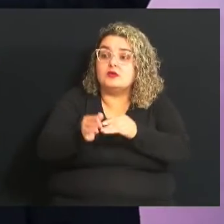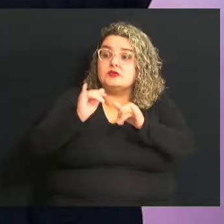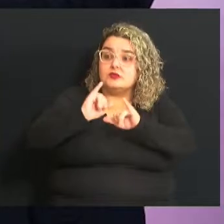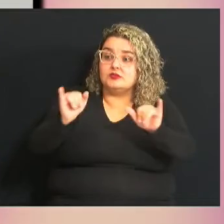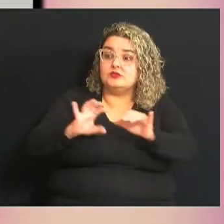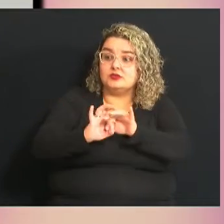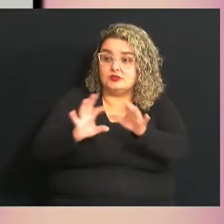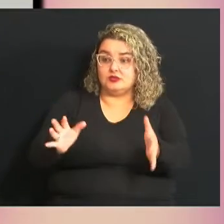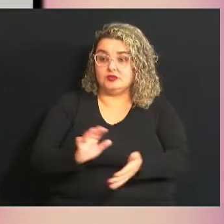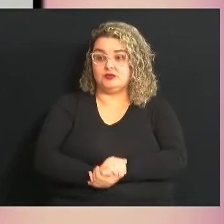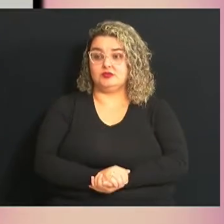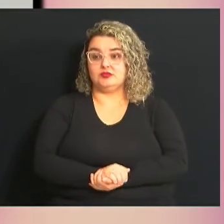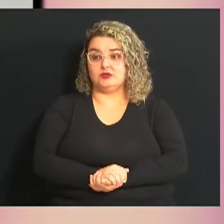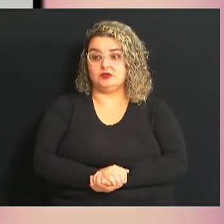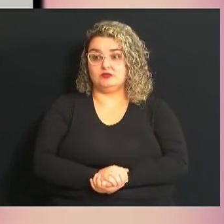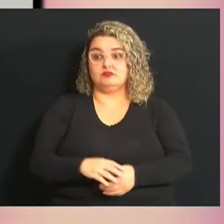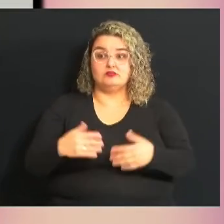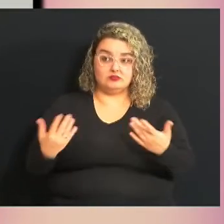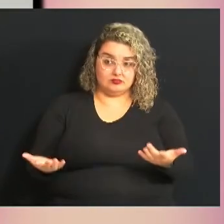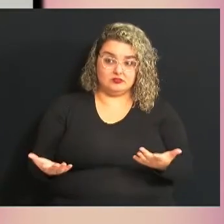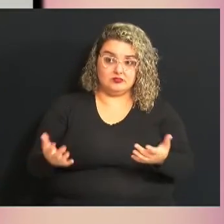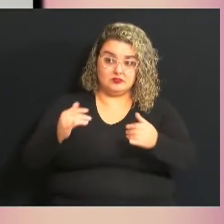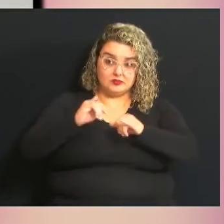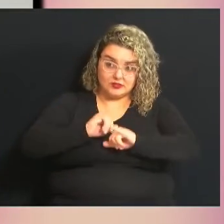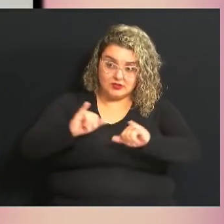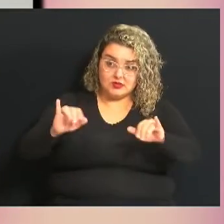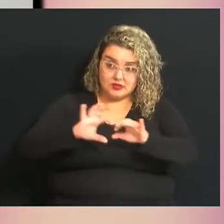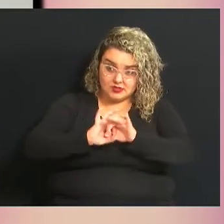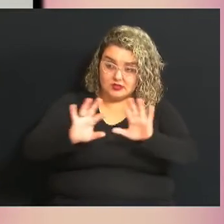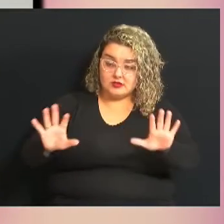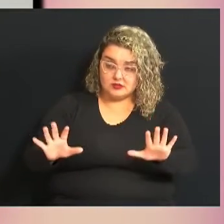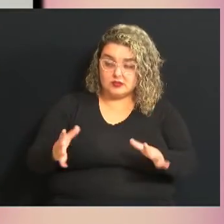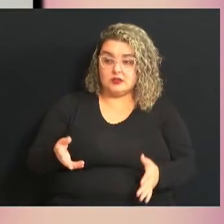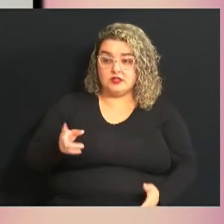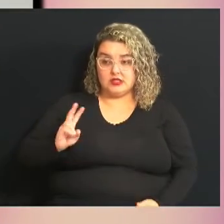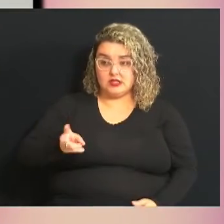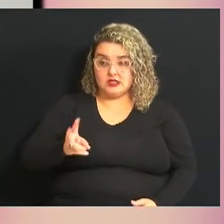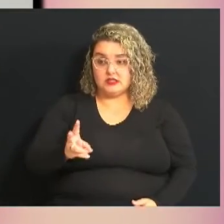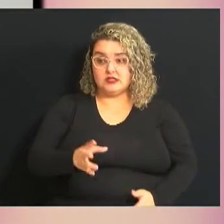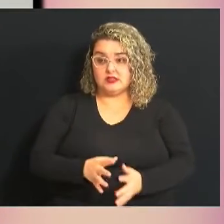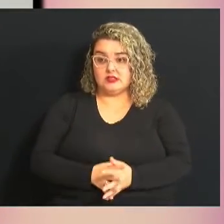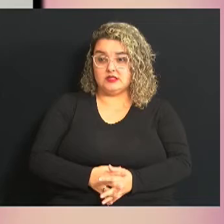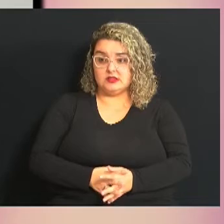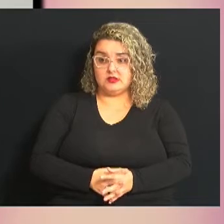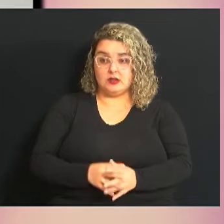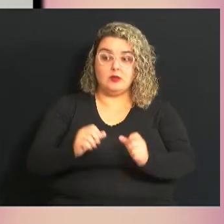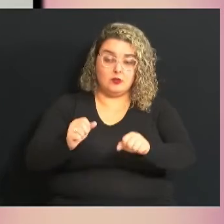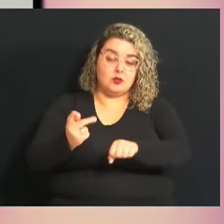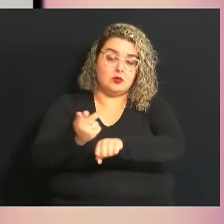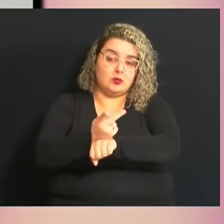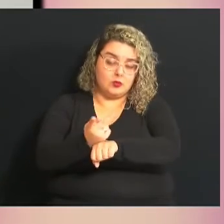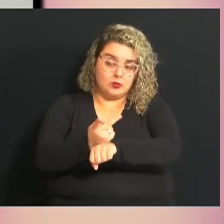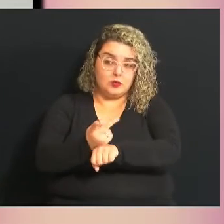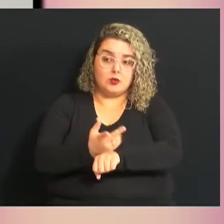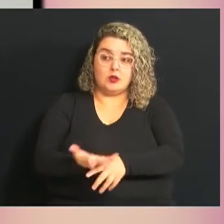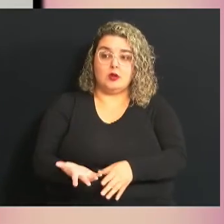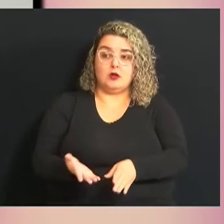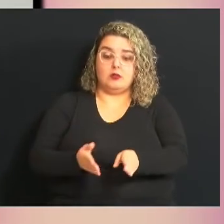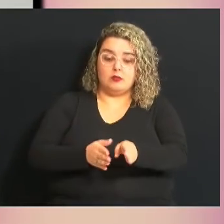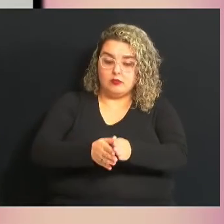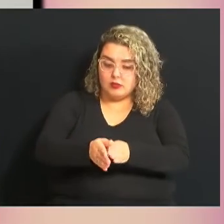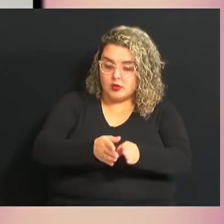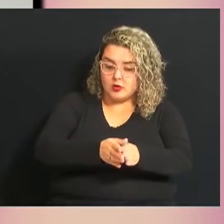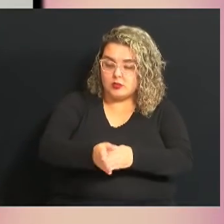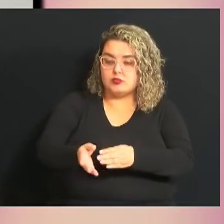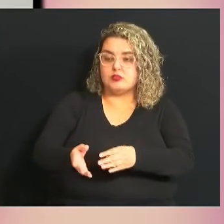deixa? Olha, eu deixo o recado que sempre que você puder procurar uma orientação,